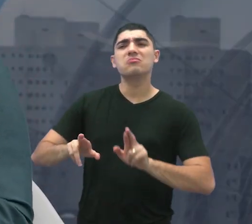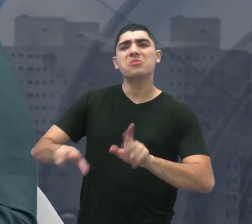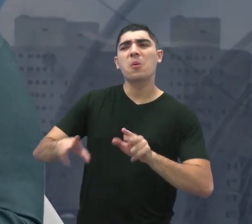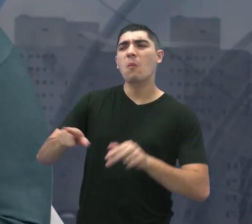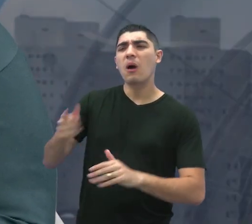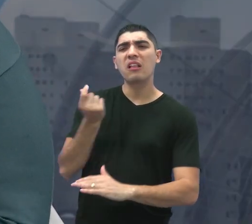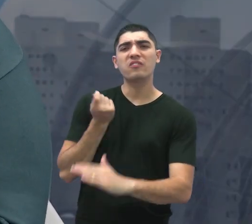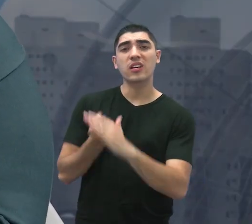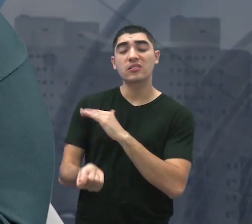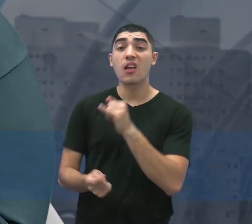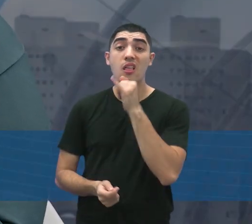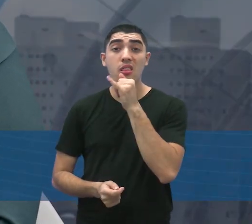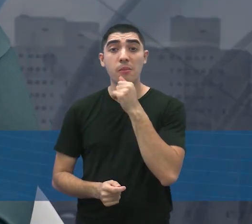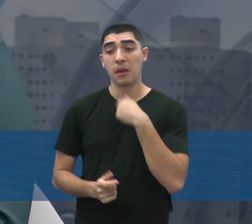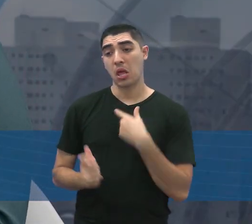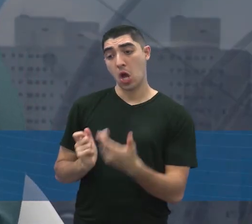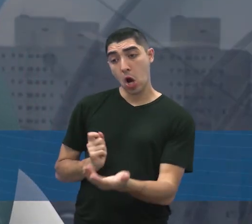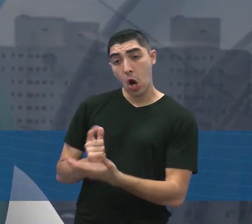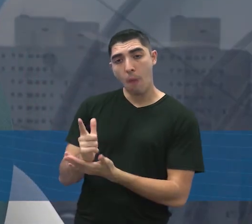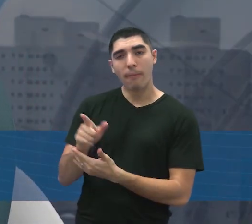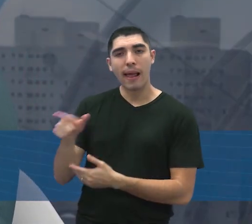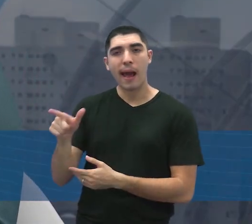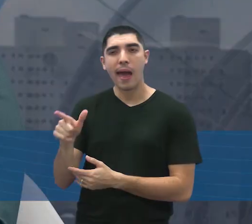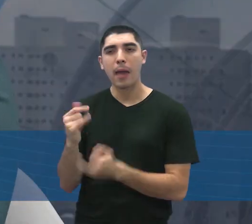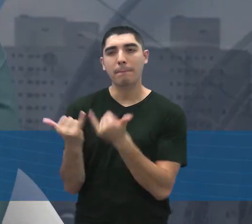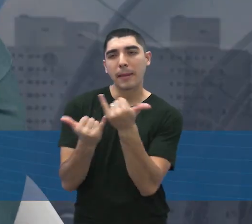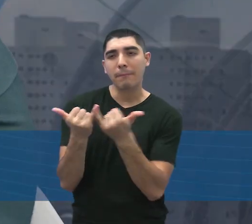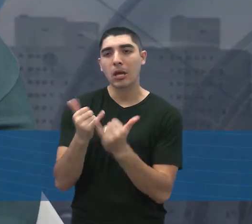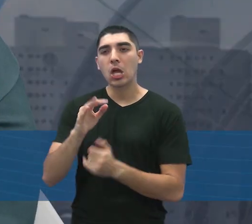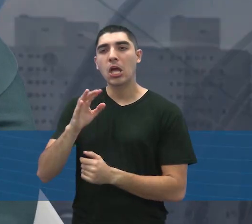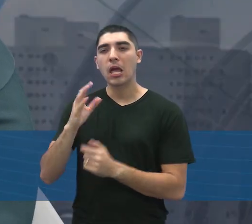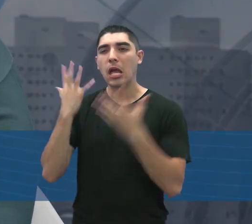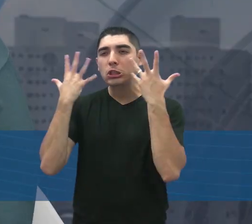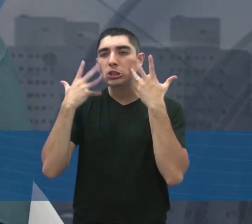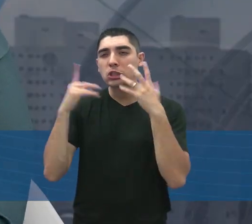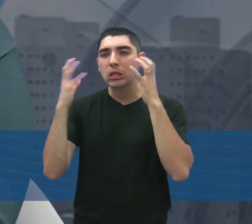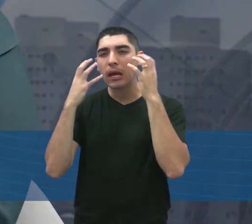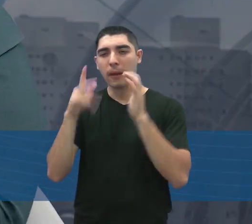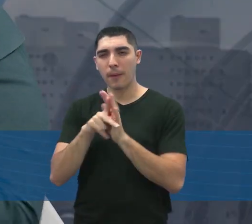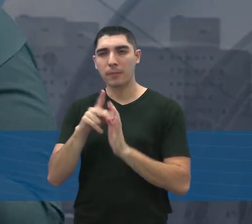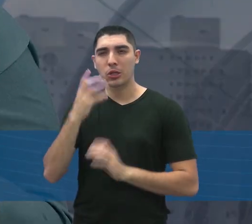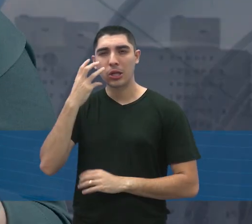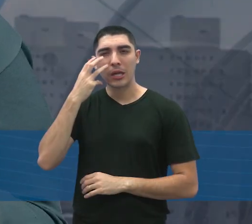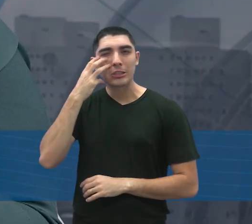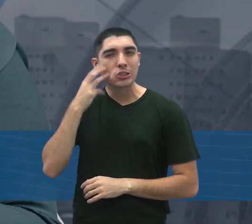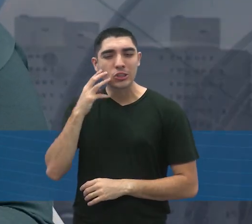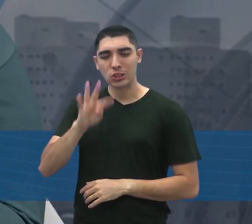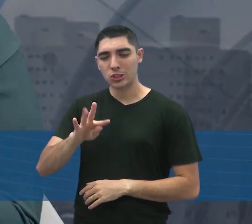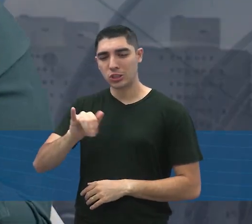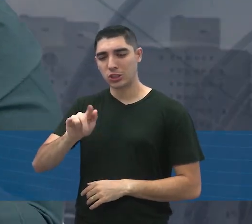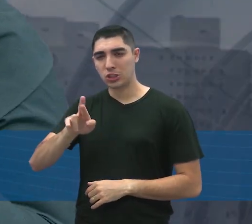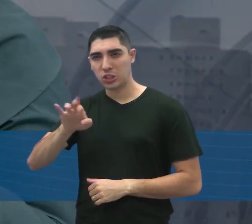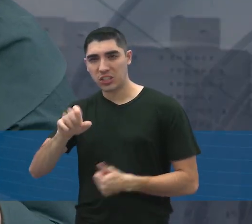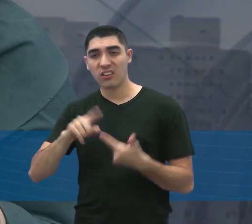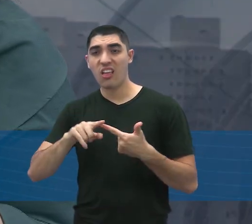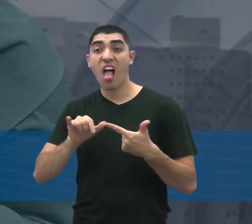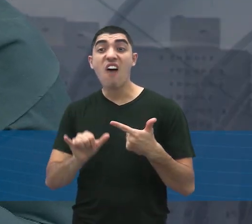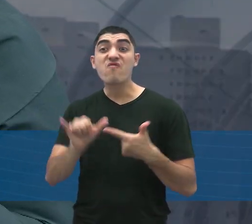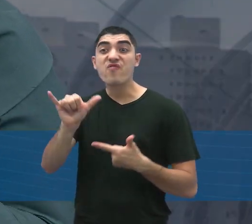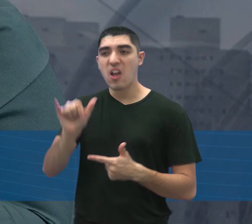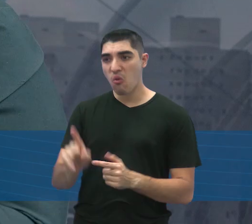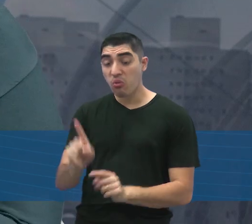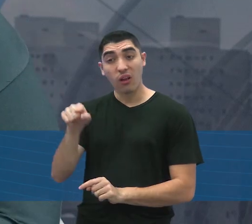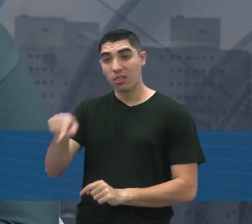investimento? Investir nesses joguinhos do tigrinho, do aviãozinho, isso não é investimento, isso é um jogo de